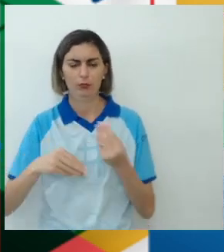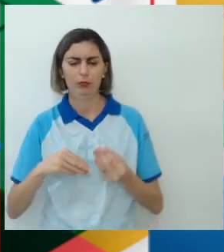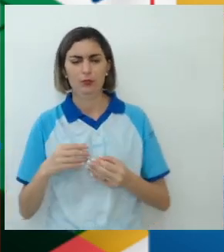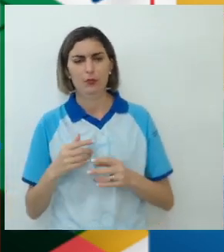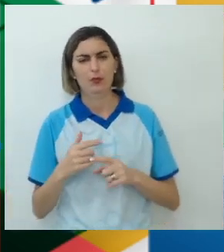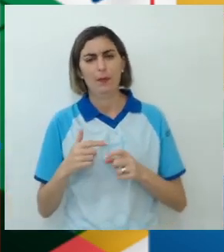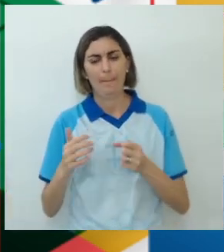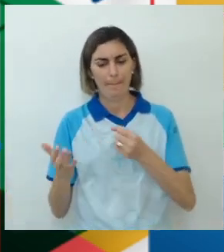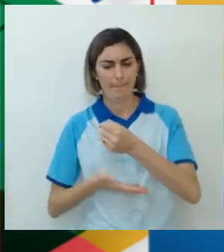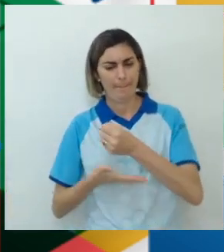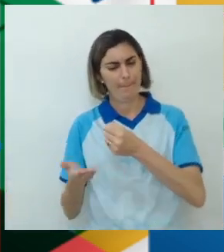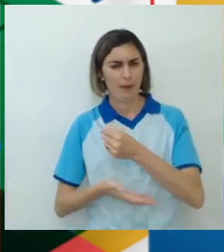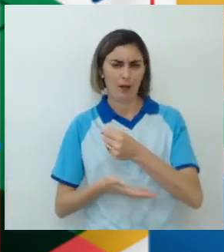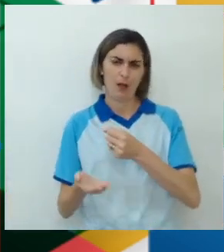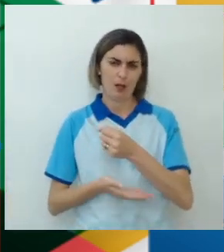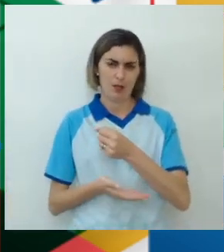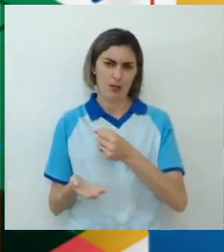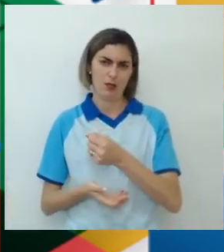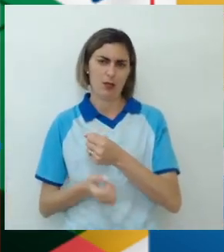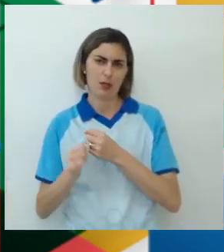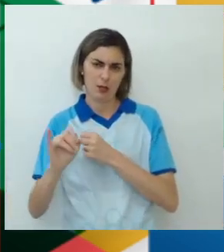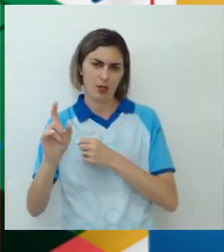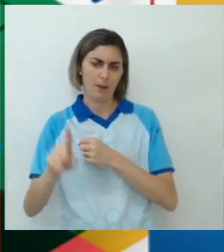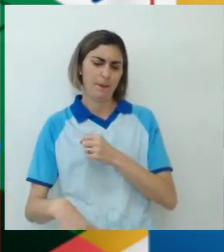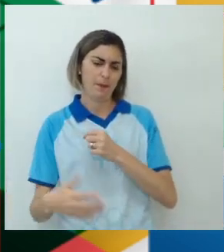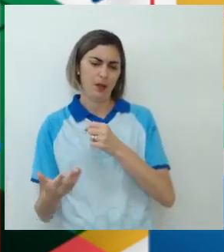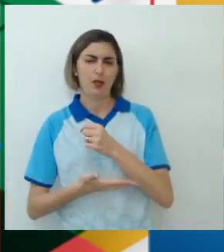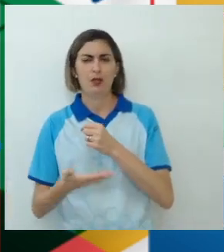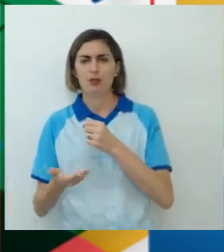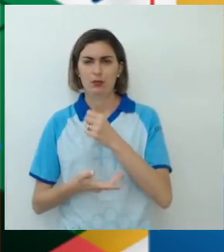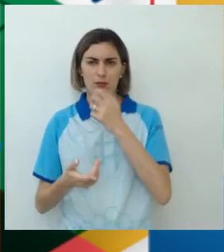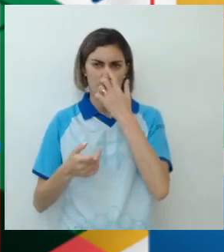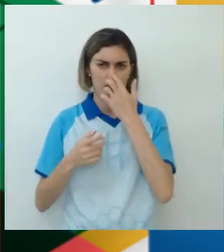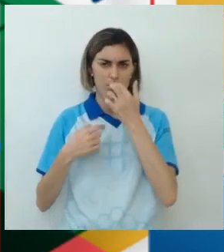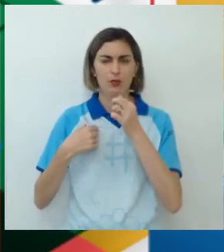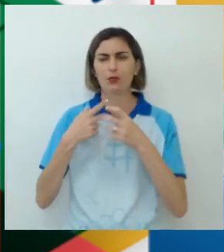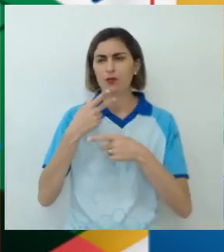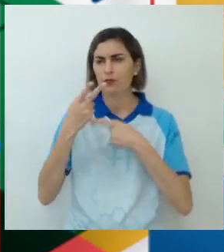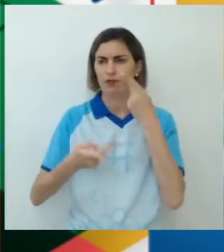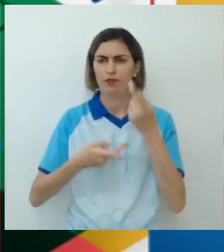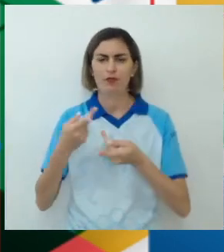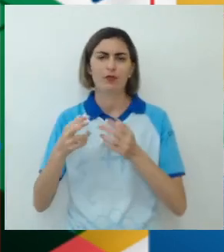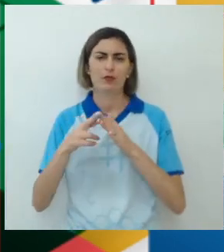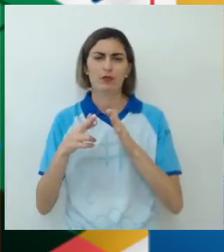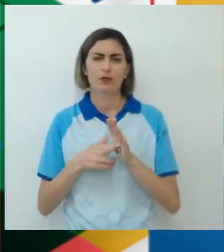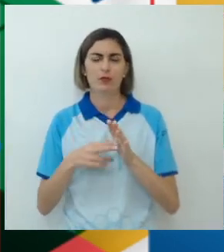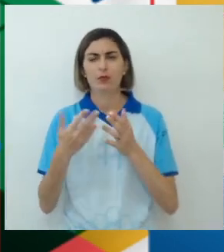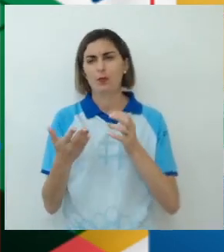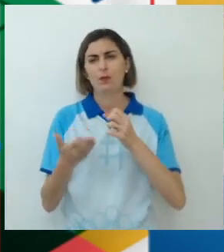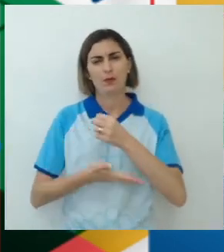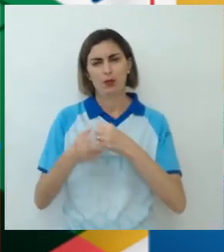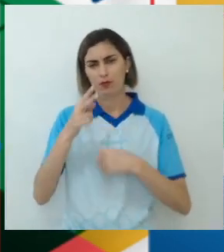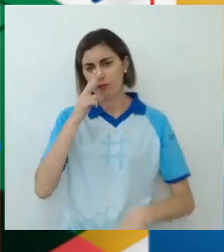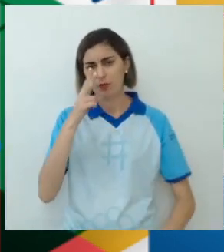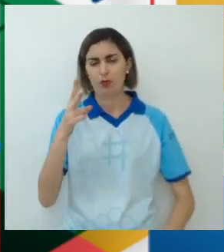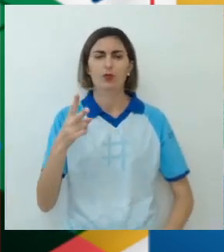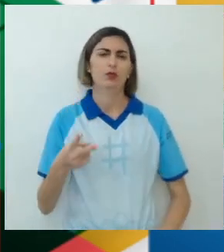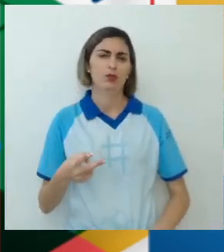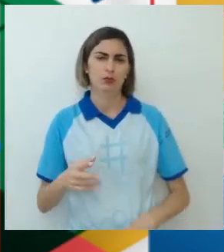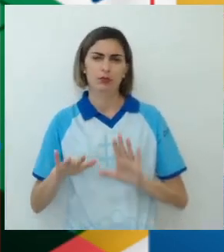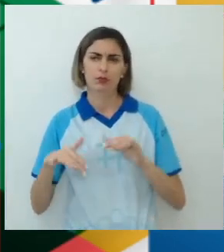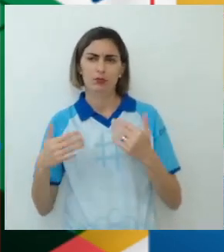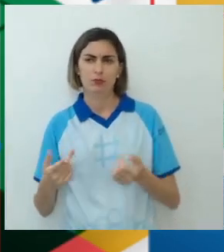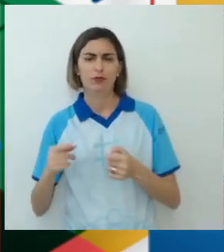mais básicas. Opa, se é mais básico, eu quero dizer, via de regra, base forte, tá?